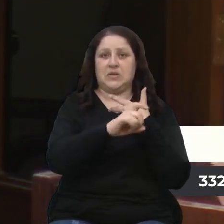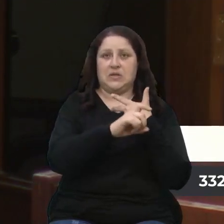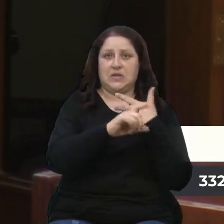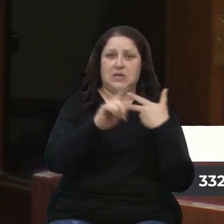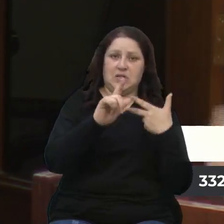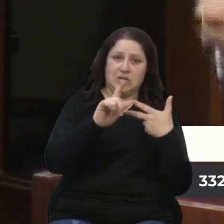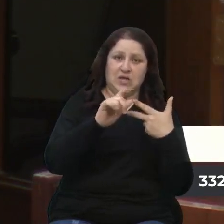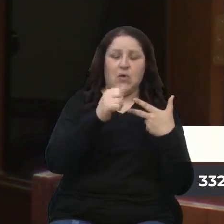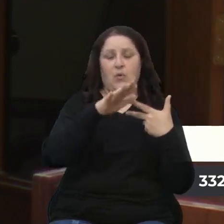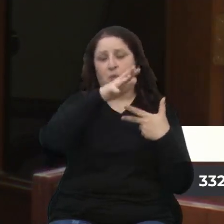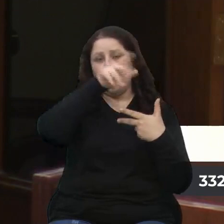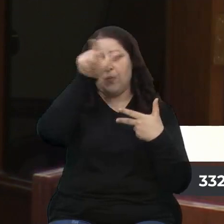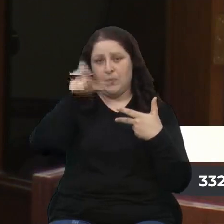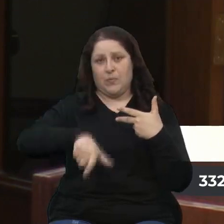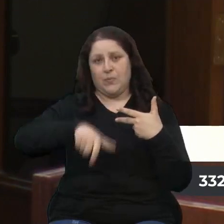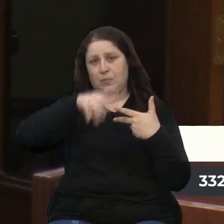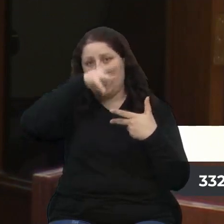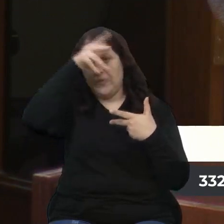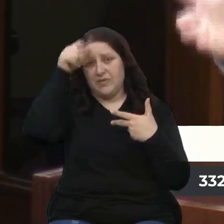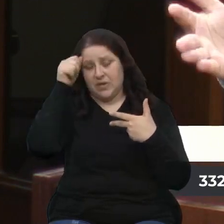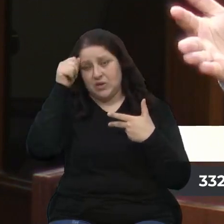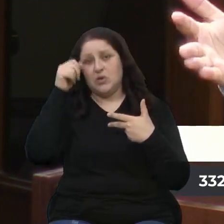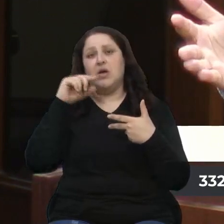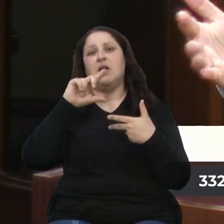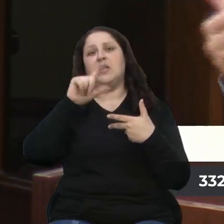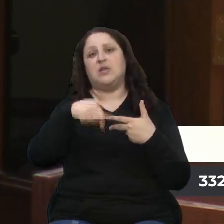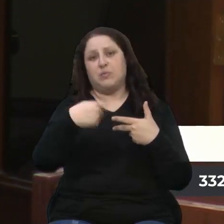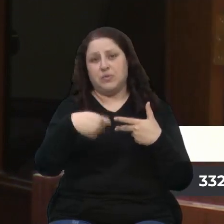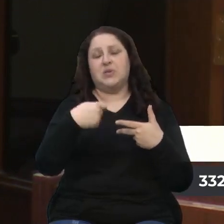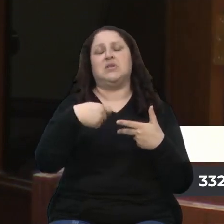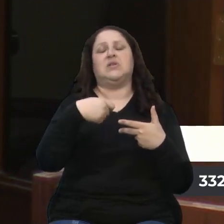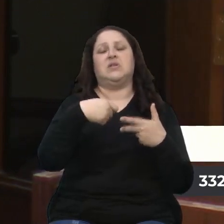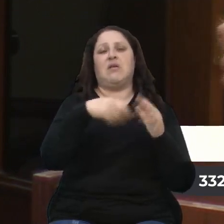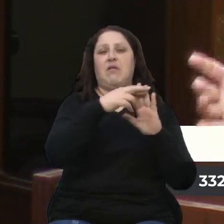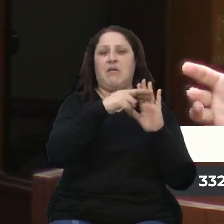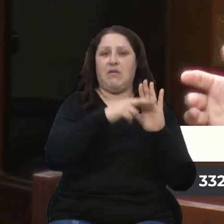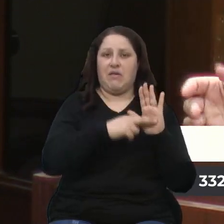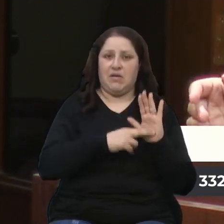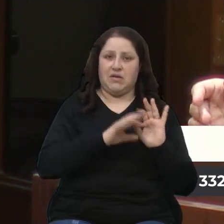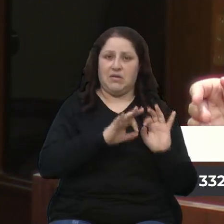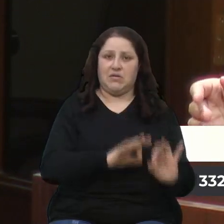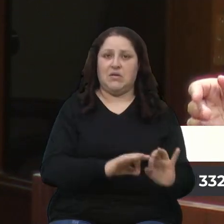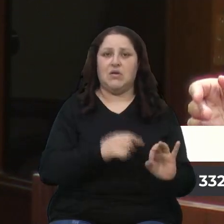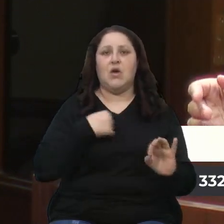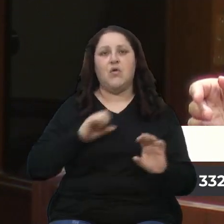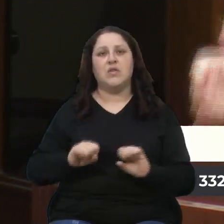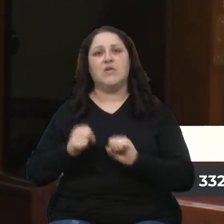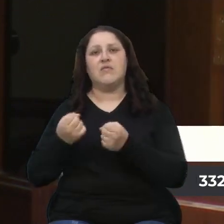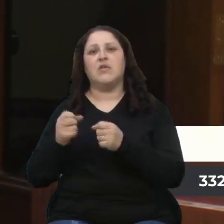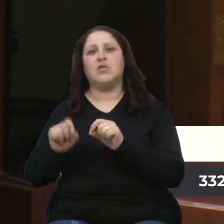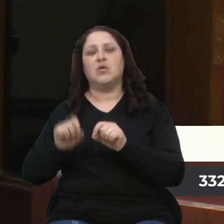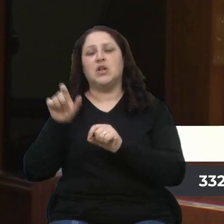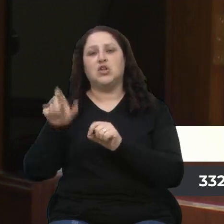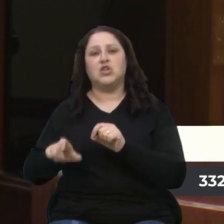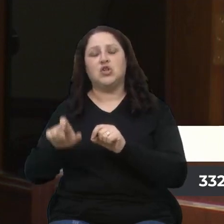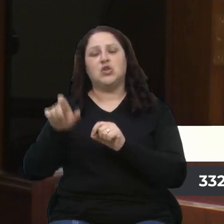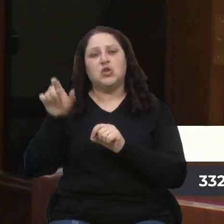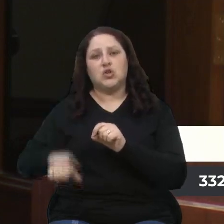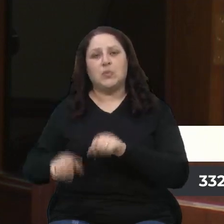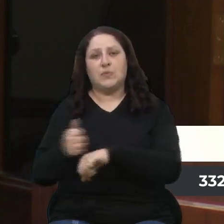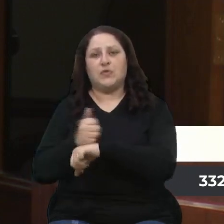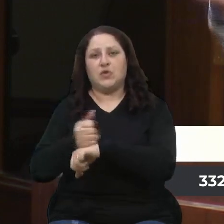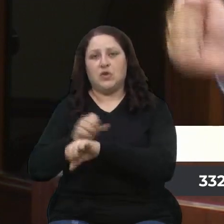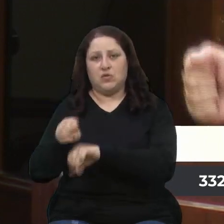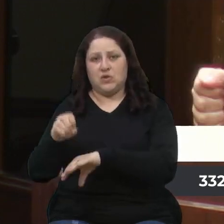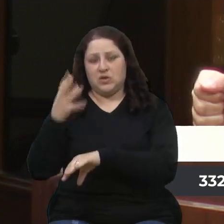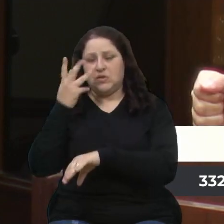pelo prefeito, depois nós precisamos regulamentar. E o que eu defendo? O direito aos profissionais da educação infantil. Logicamente, bom,